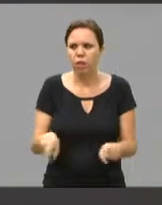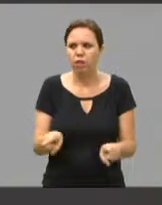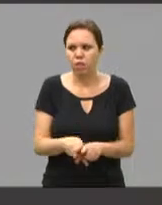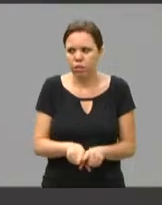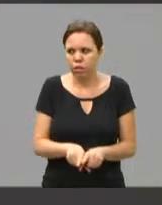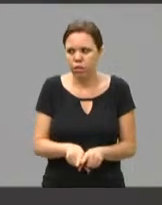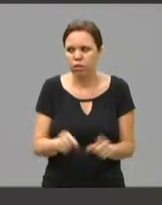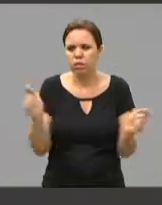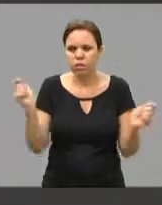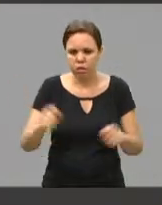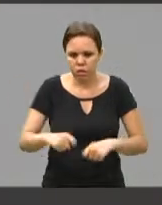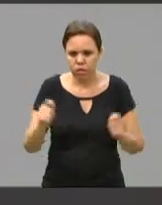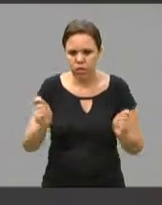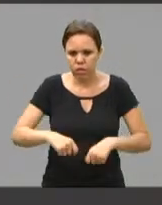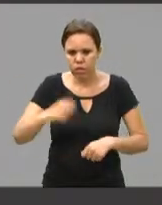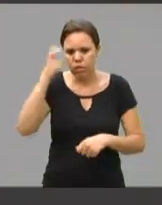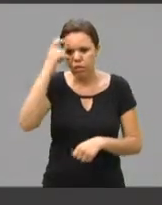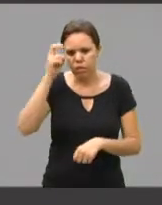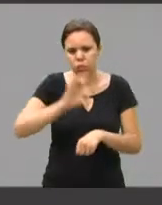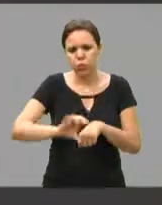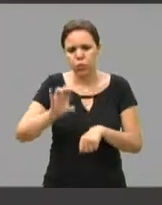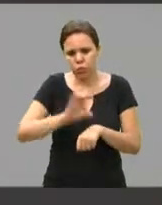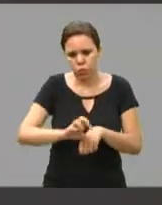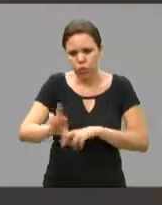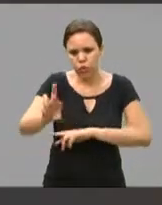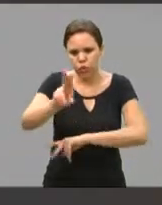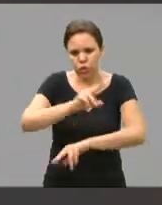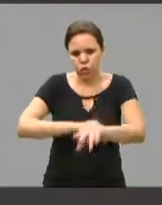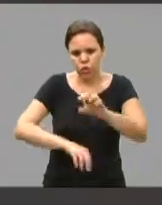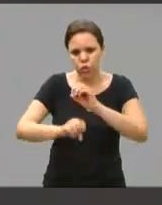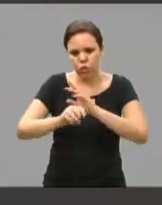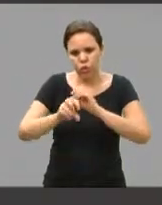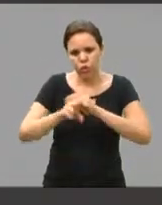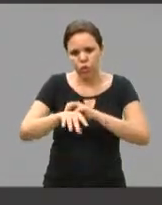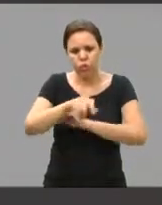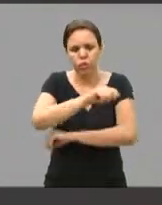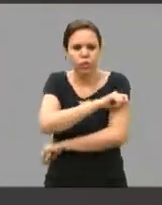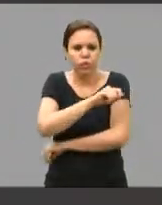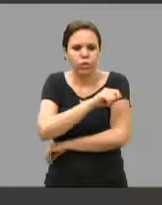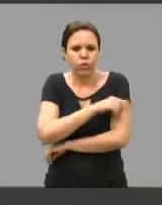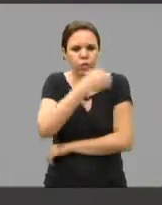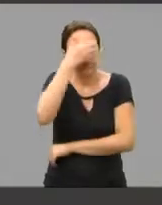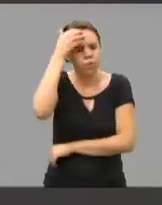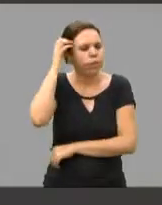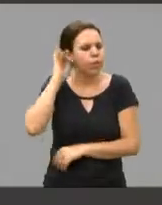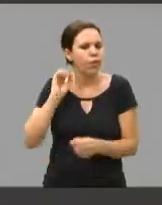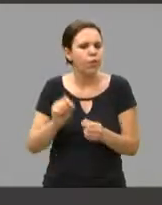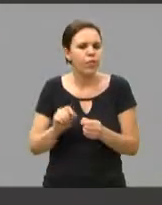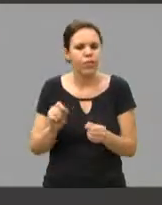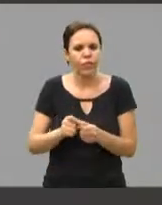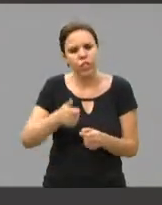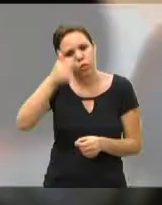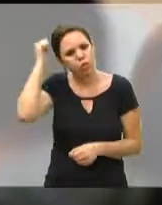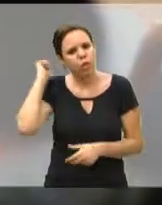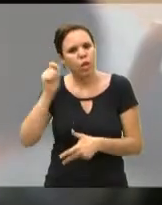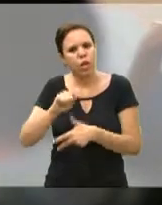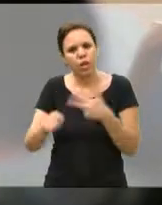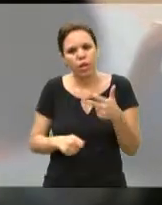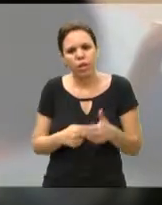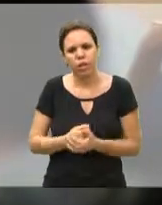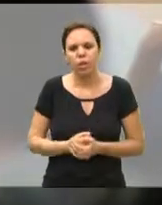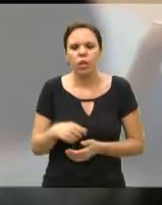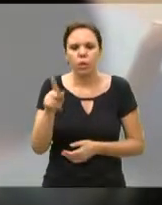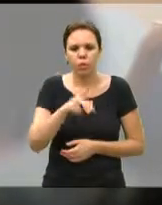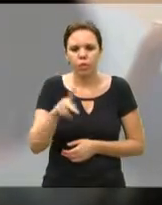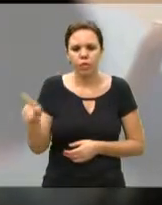vai se capacitando, né? Porque é uma demanda diferente ensinar os alunos aí que vão fazer o vestibular e o Enem. O professor